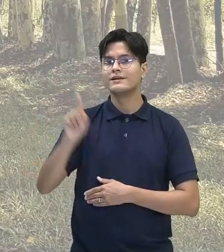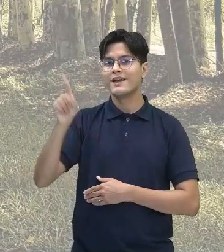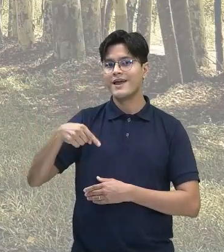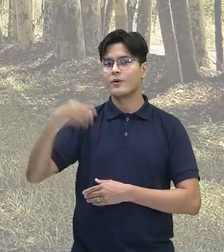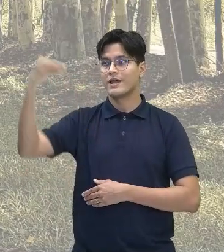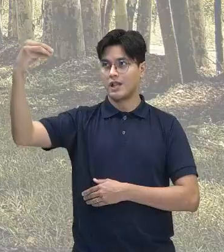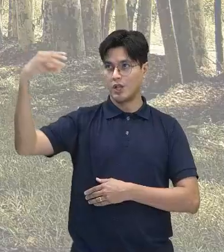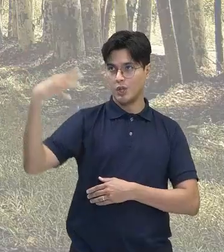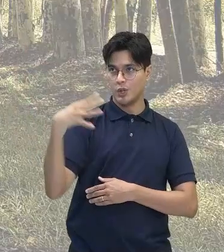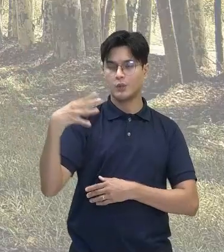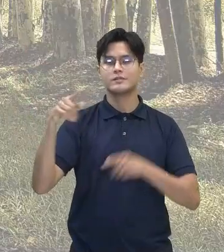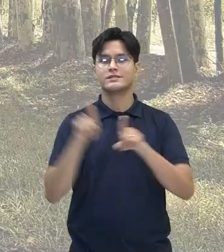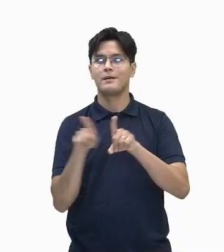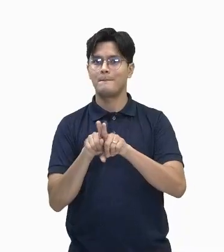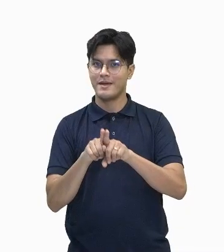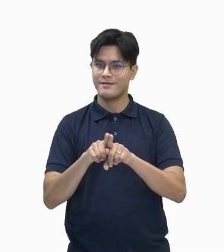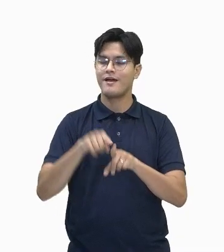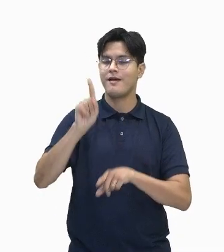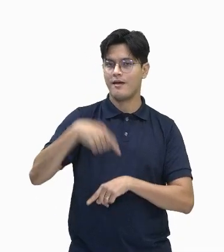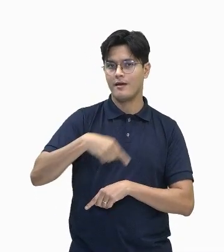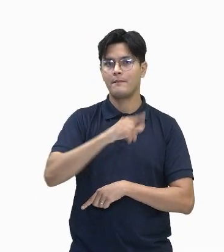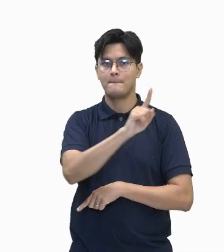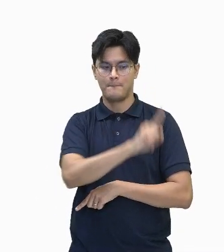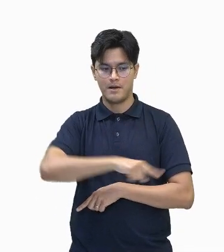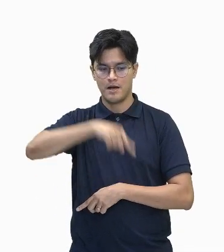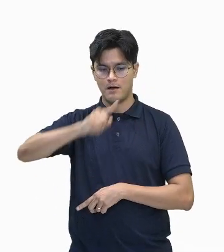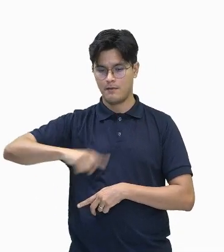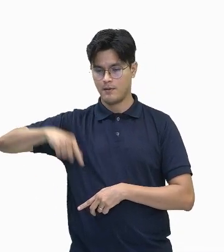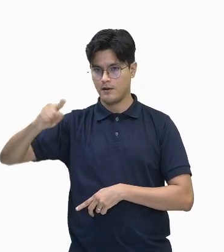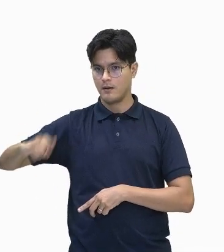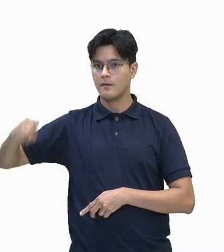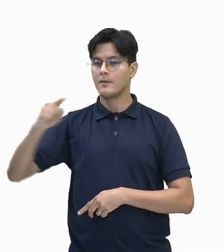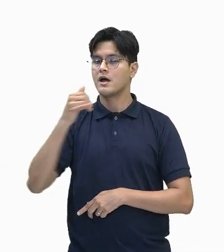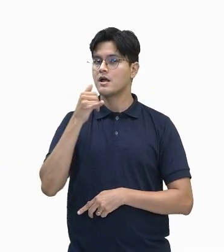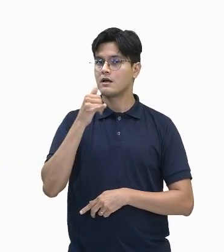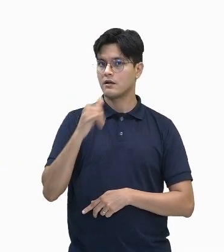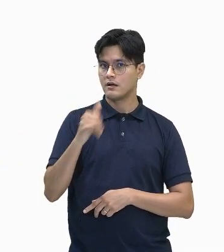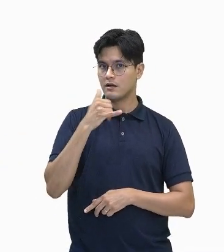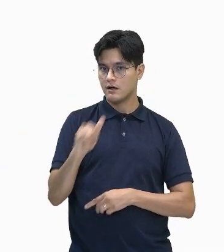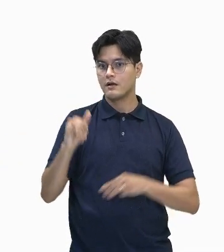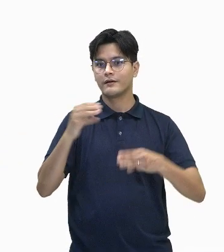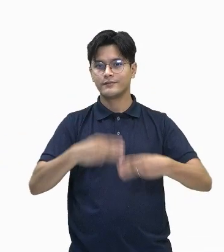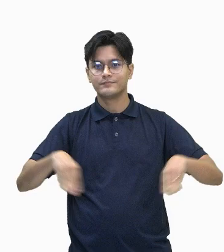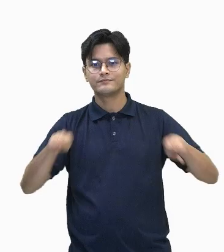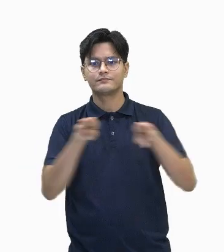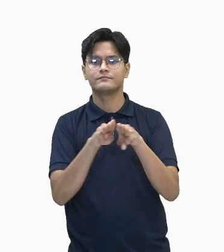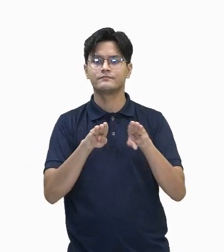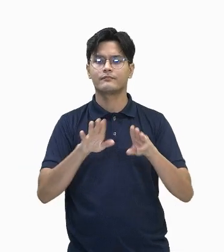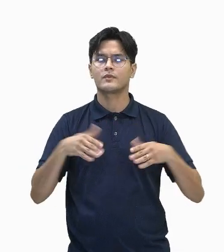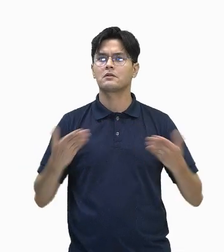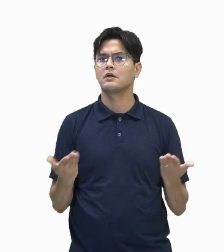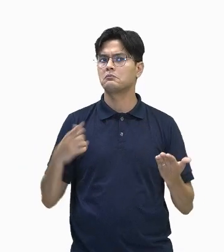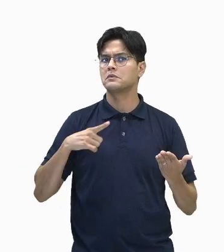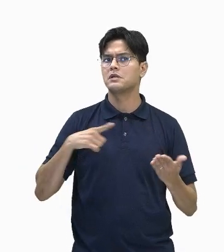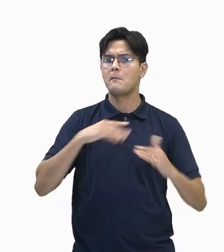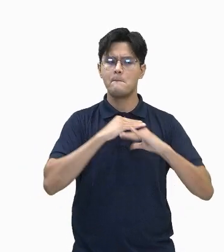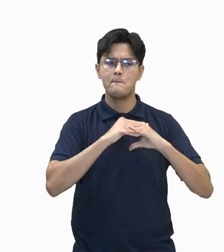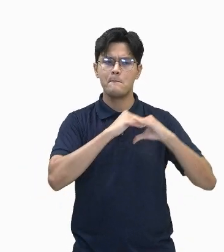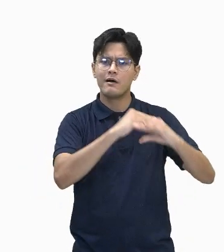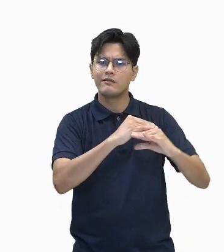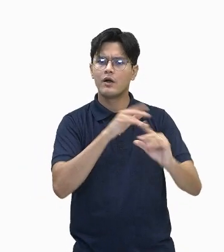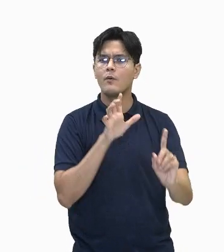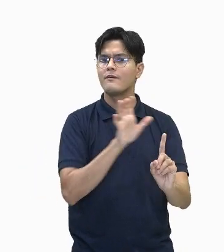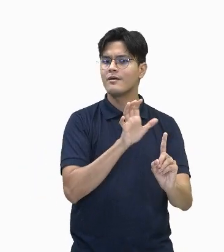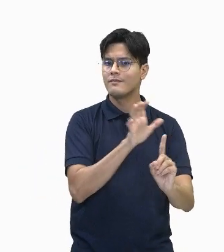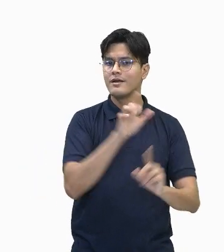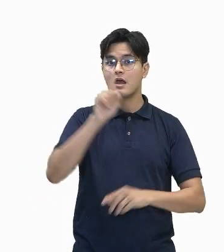eletromagnética. A existência desse padrão de interferência é uma prova